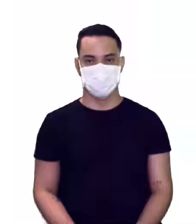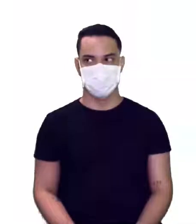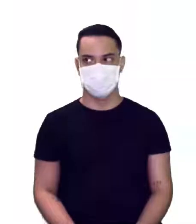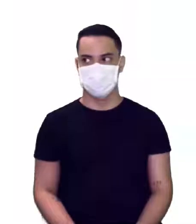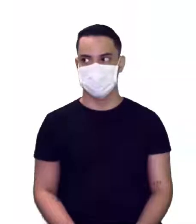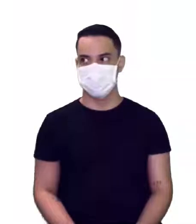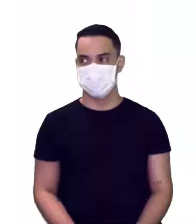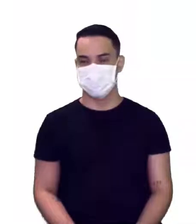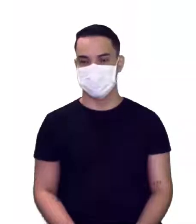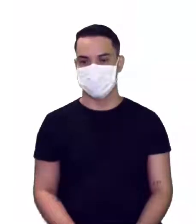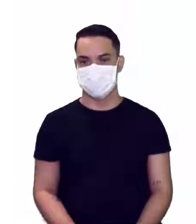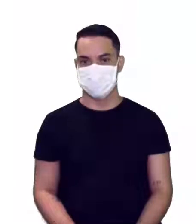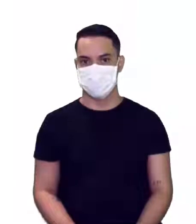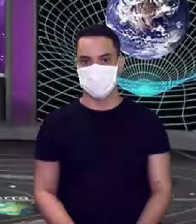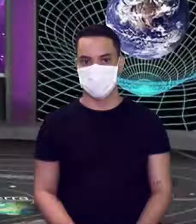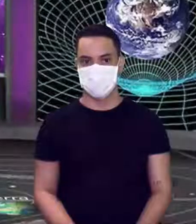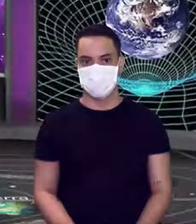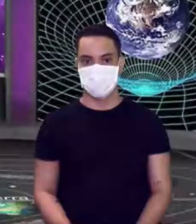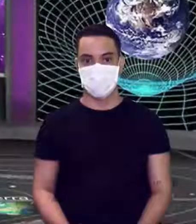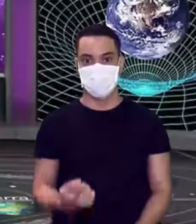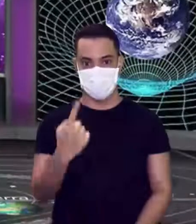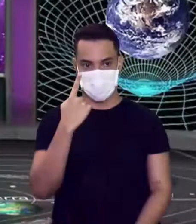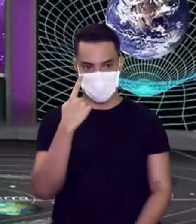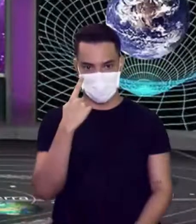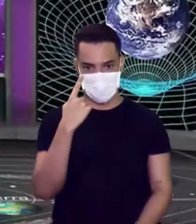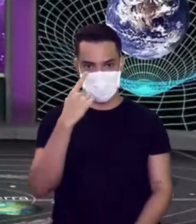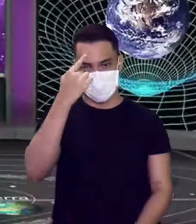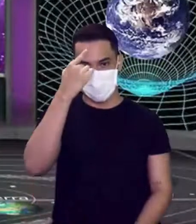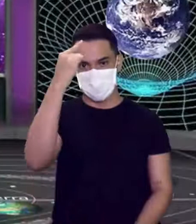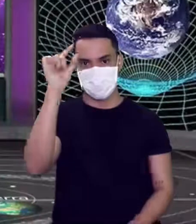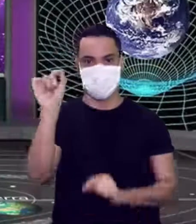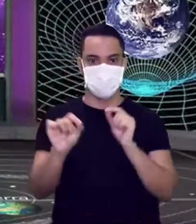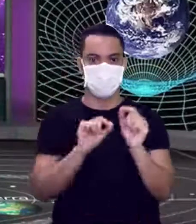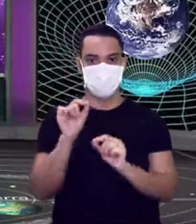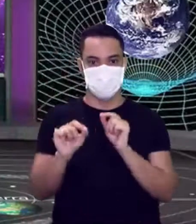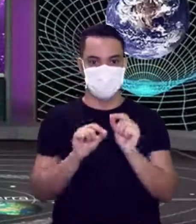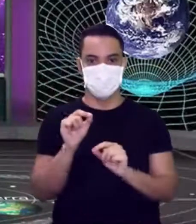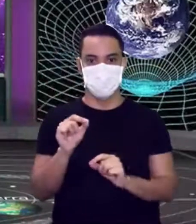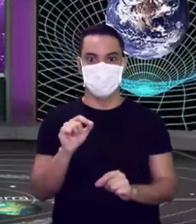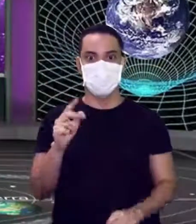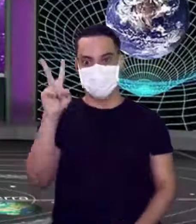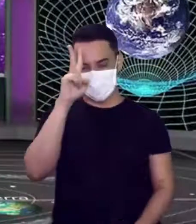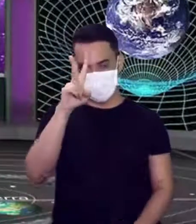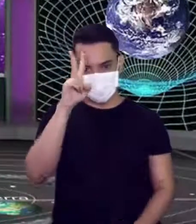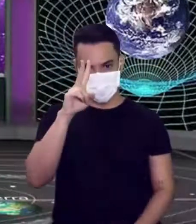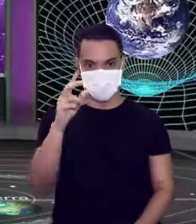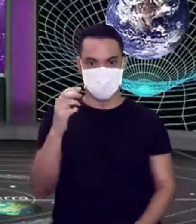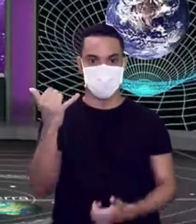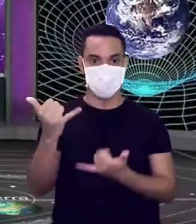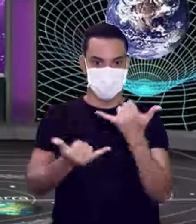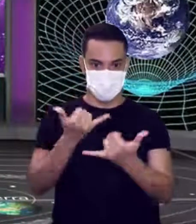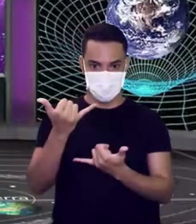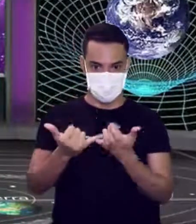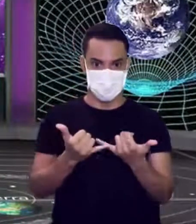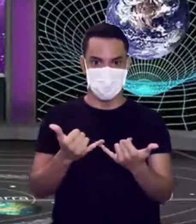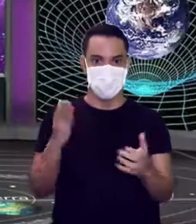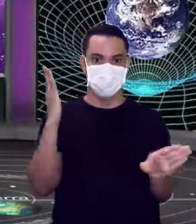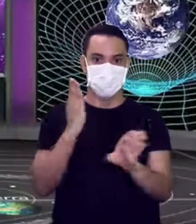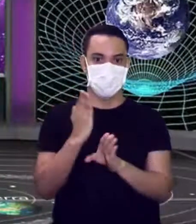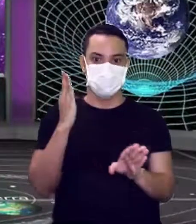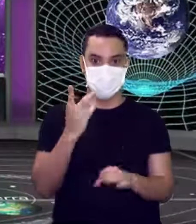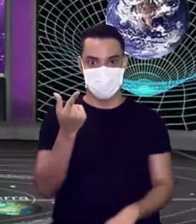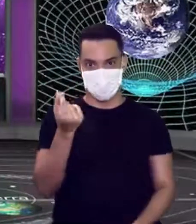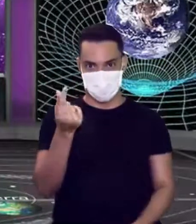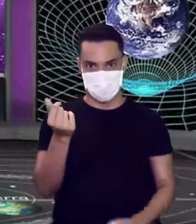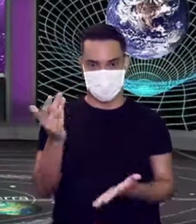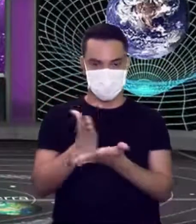olha só. Vamos aqui na ideia da indução. Eu não brinquei lá na eletrização por contato, que a gente fez a brincadeirinha